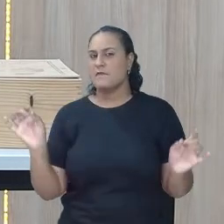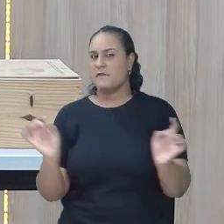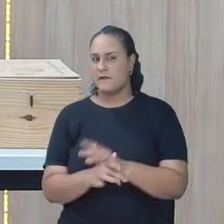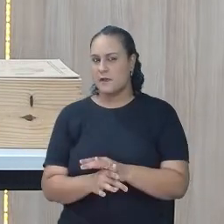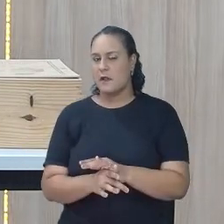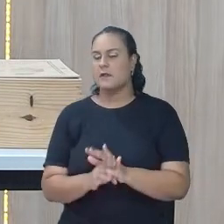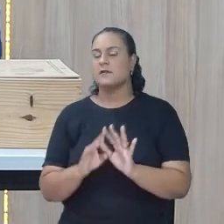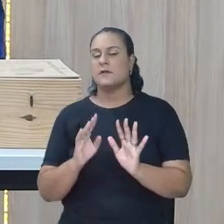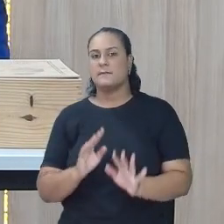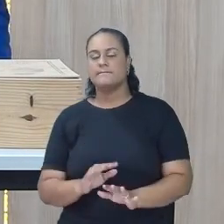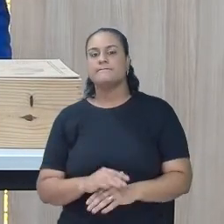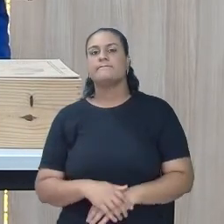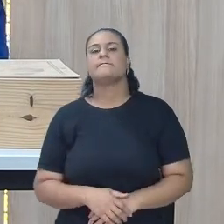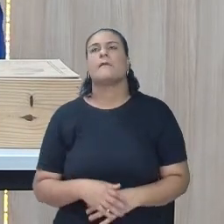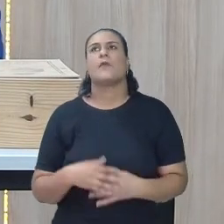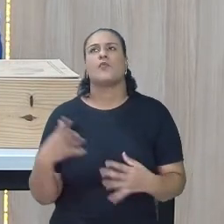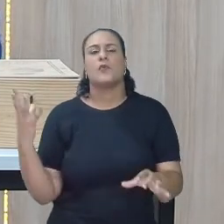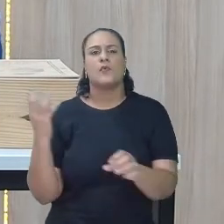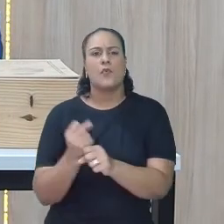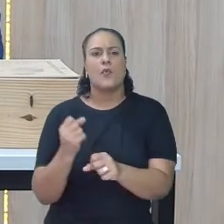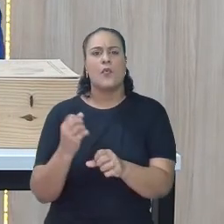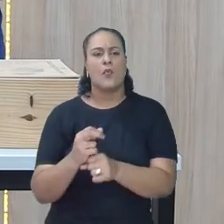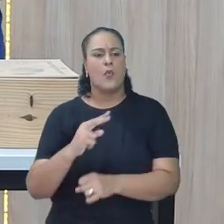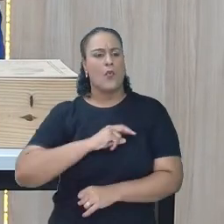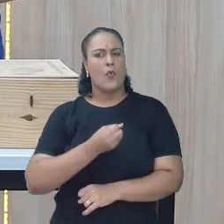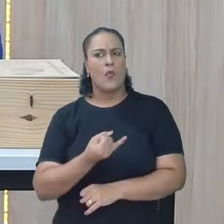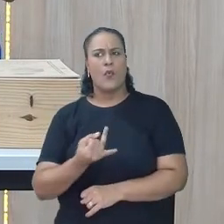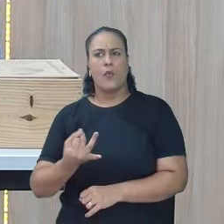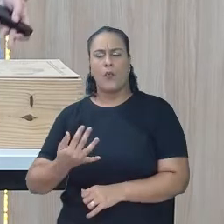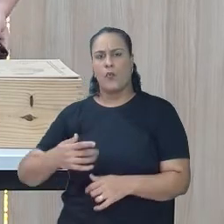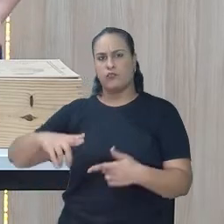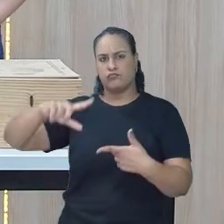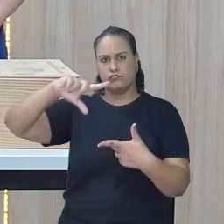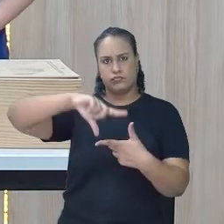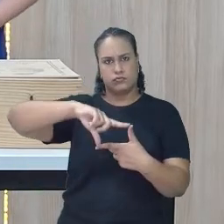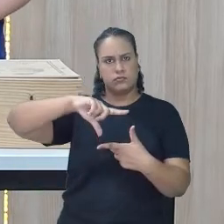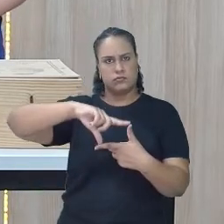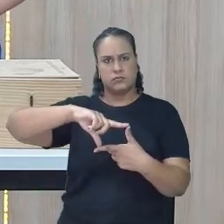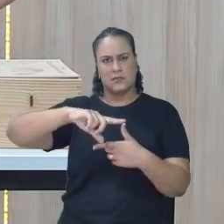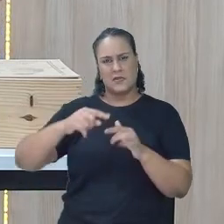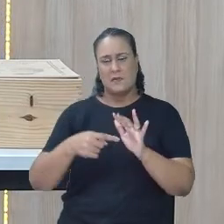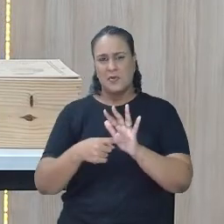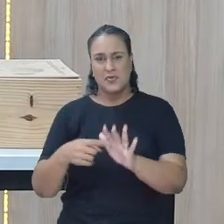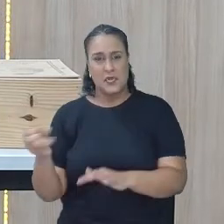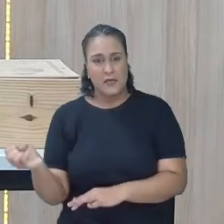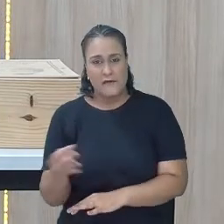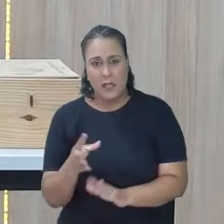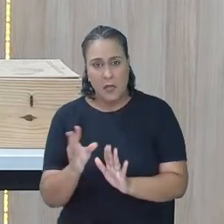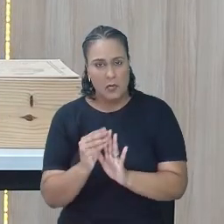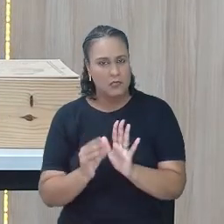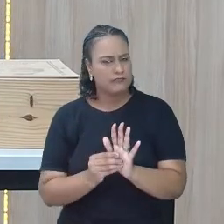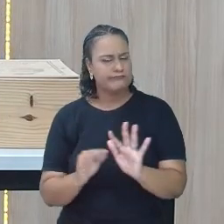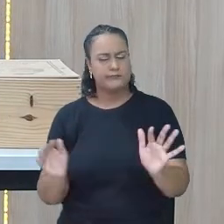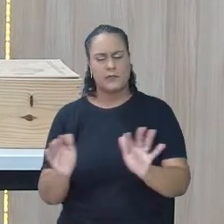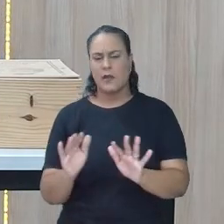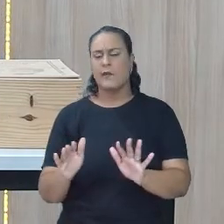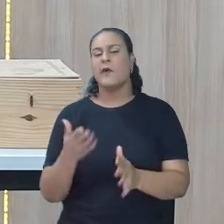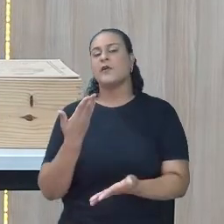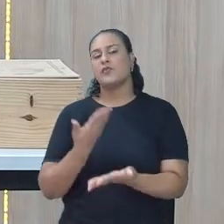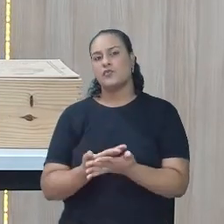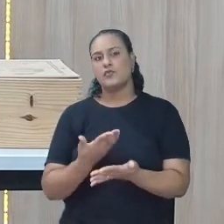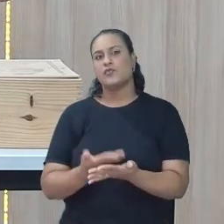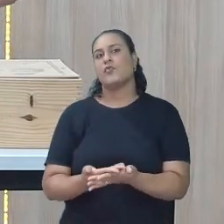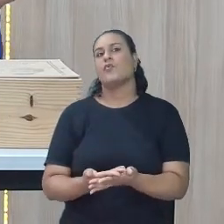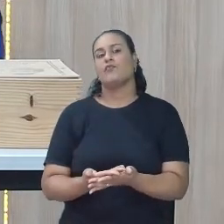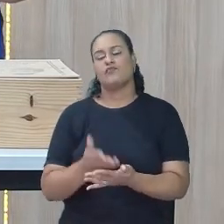essa ideia, quando a gente quer calcular o volume de um bloco retangular, não estou trazendo nenhuma novidade aqui, né? A gente já viu isso em aulas anteriores e agora a